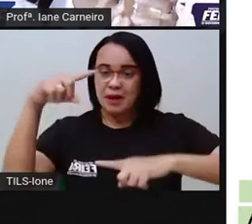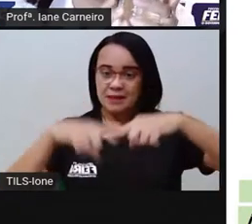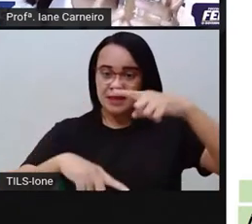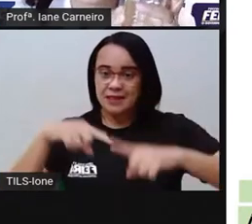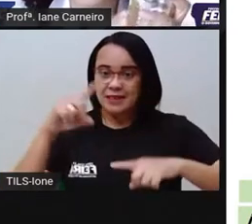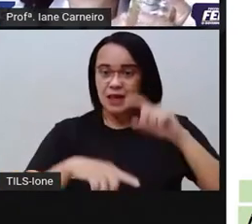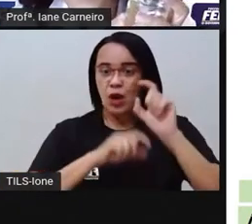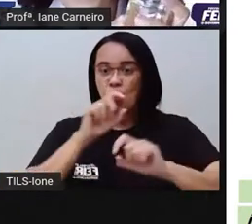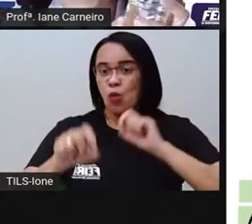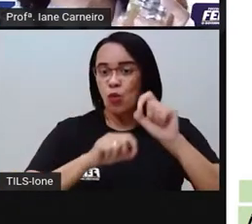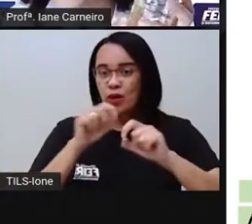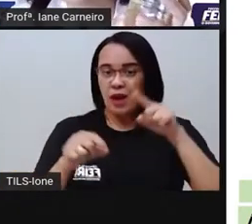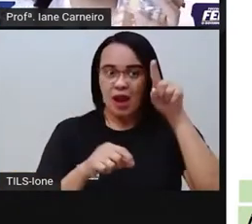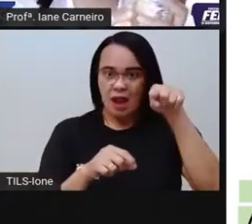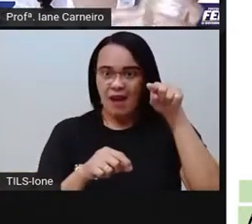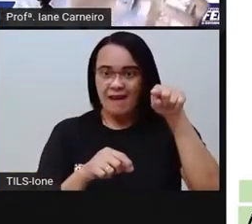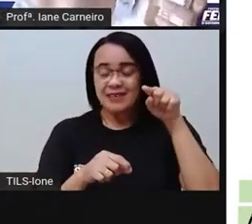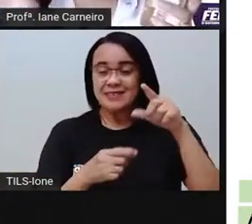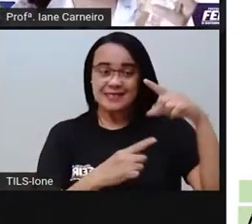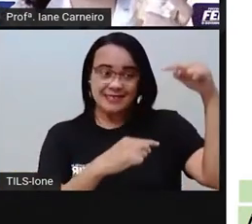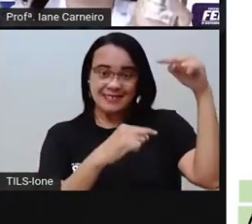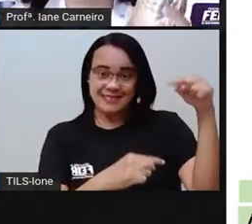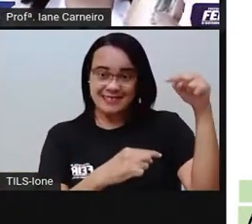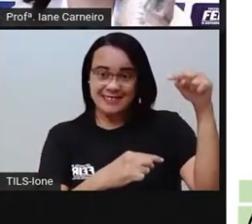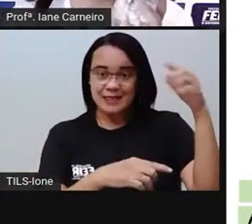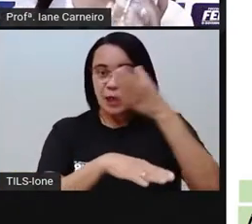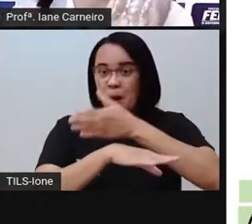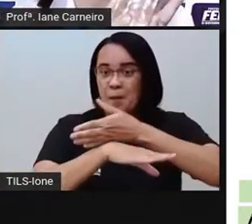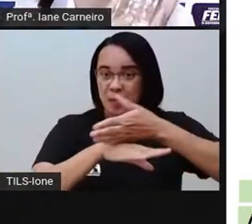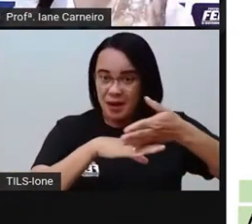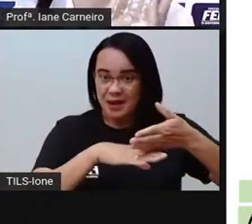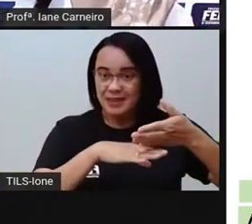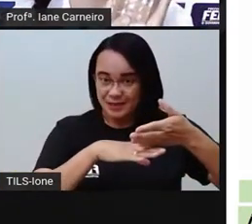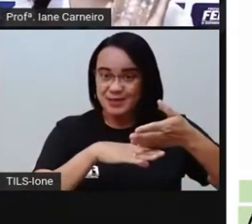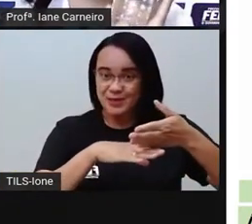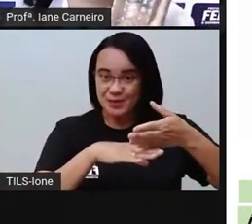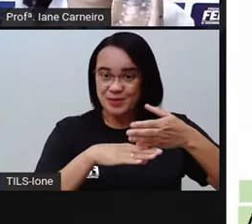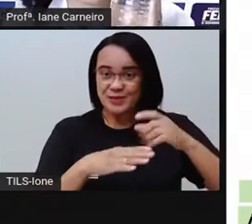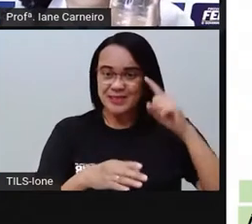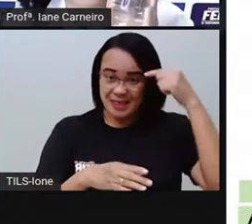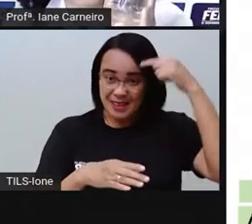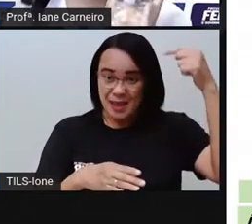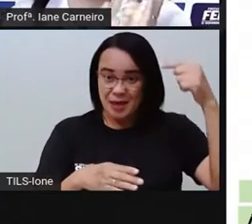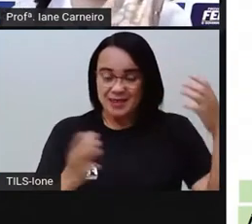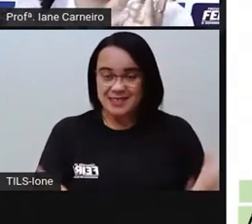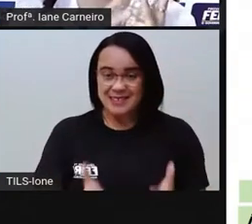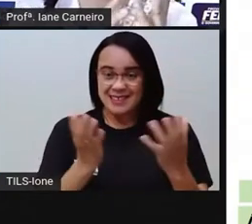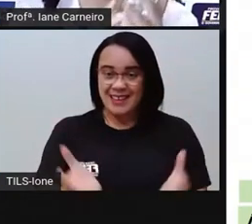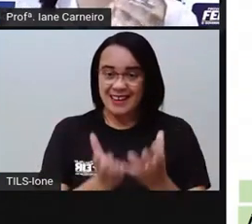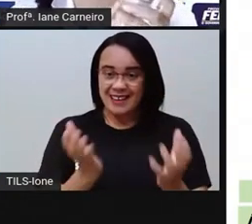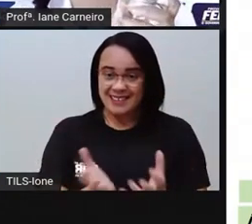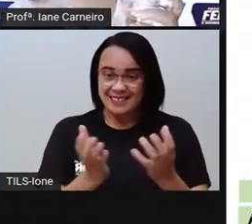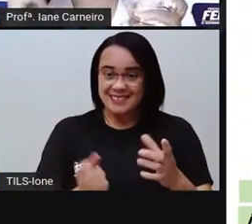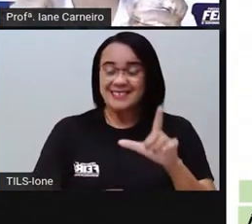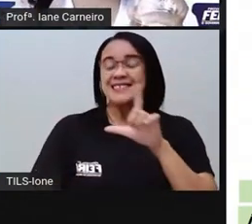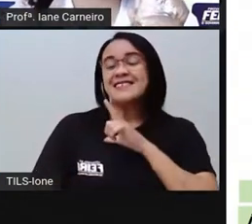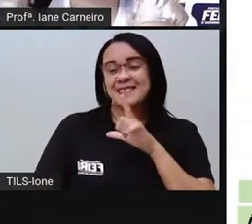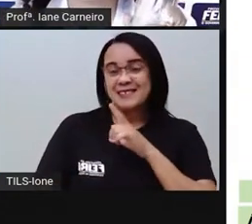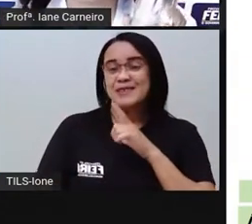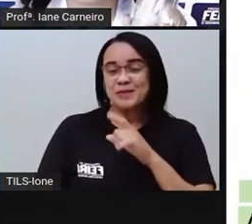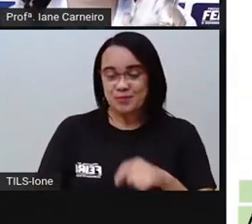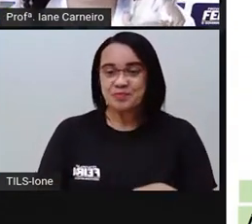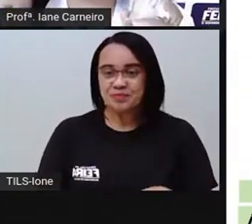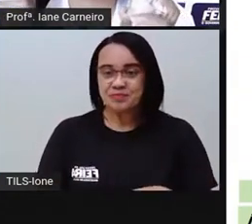de vinagre. Então, na cozinha da mamãe aí certamente tem, mas você não pode pedir, pegar sem pedir, tá? Olha o que a gente